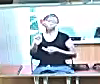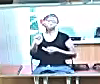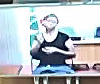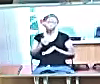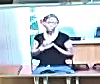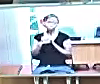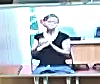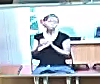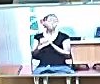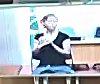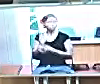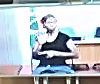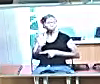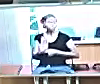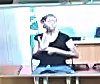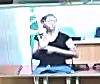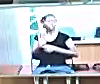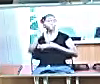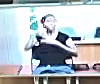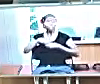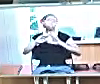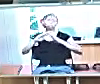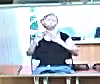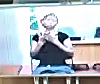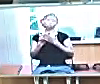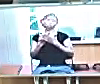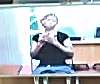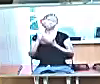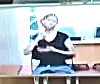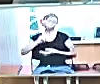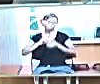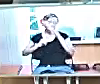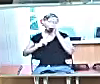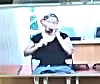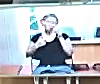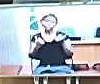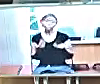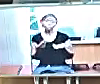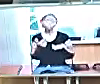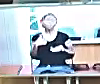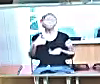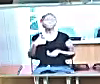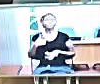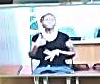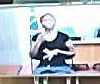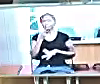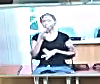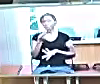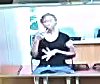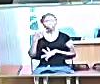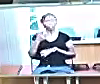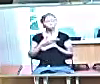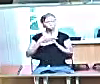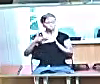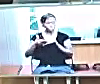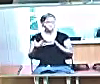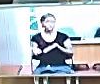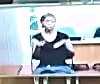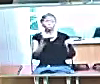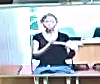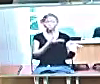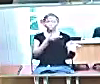assessorar e orientar essas escolas no estado seria isso essa a minha fala inicial passa com a minha colega